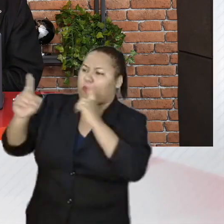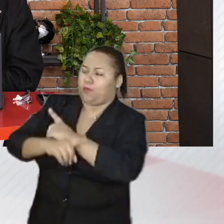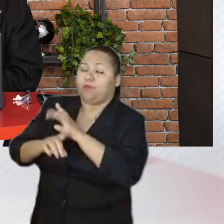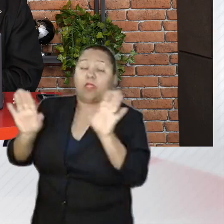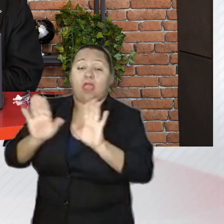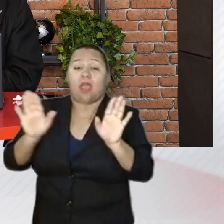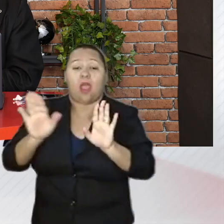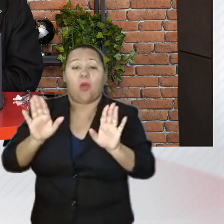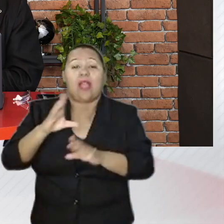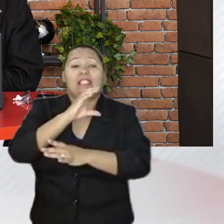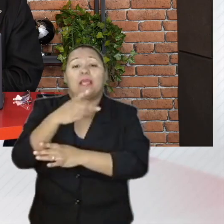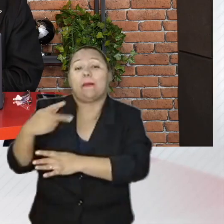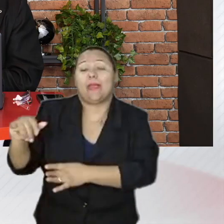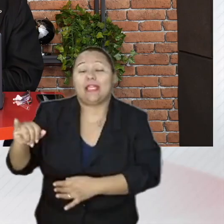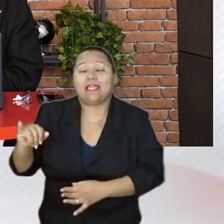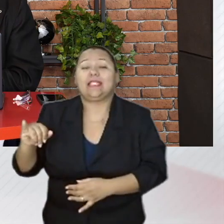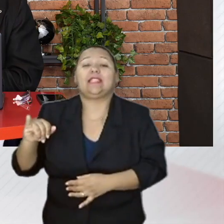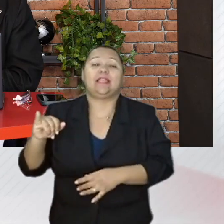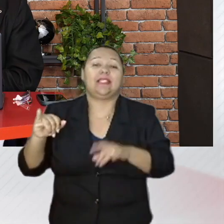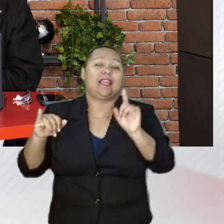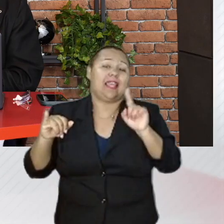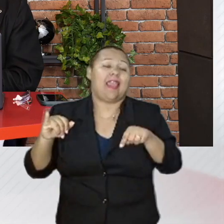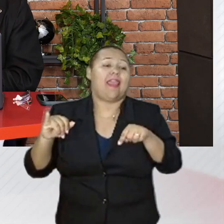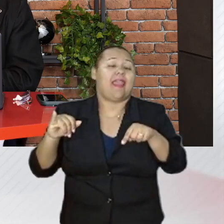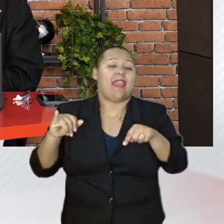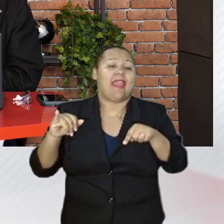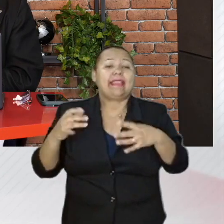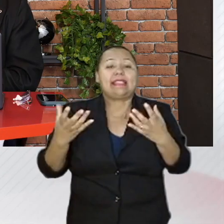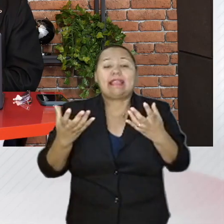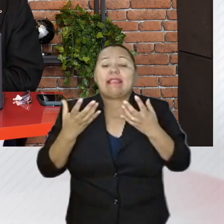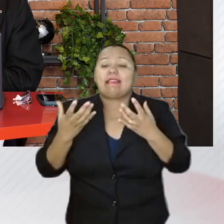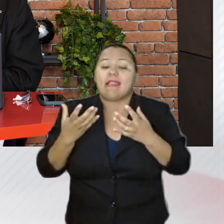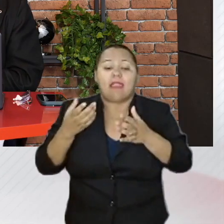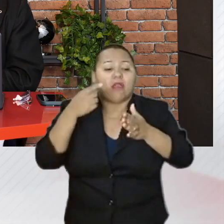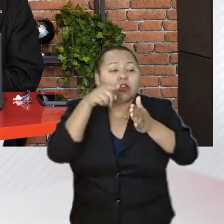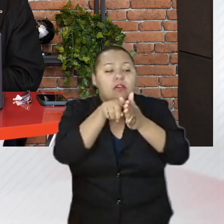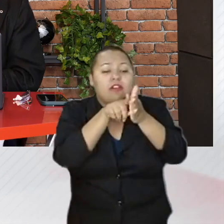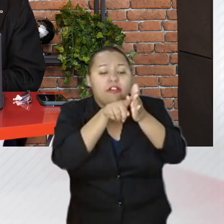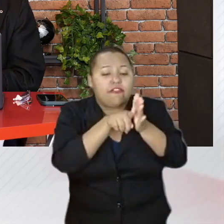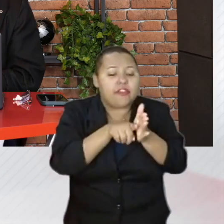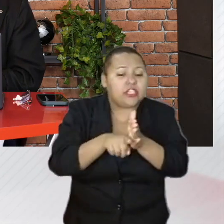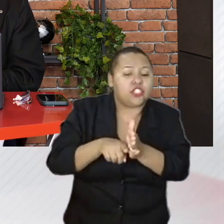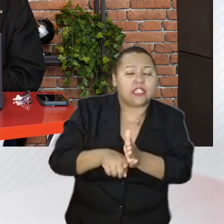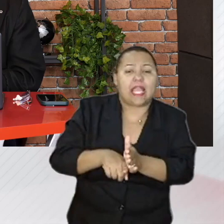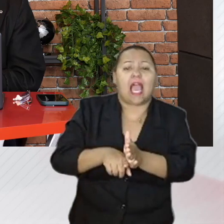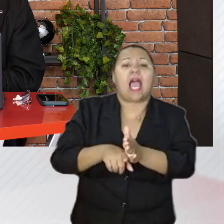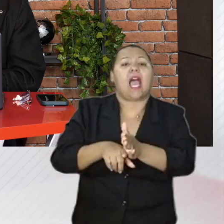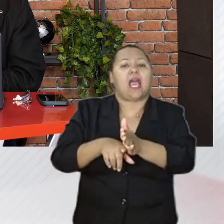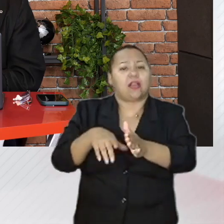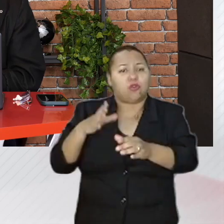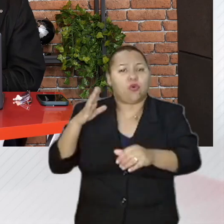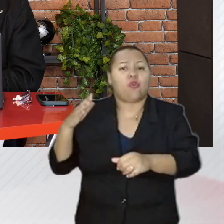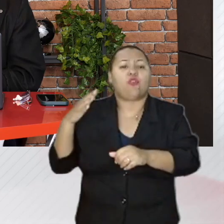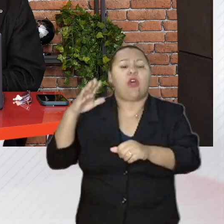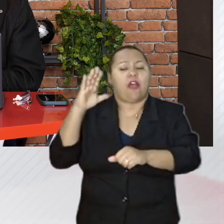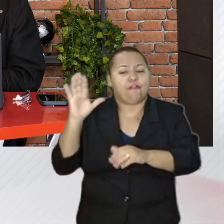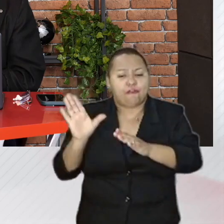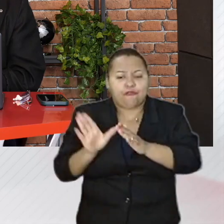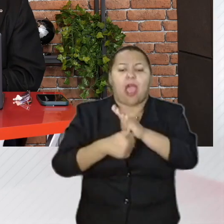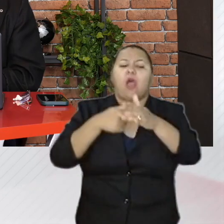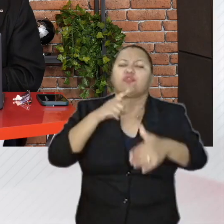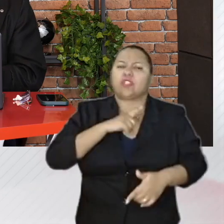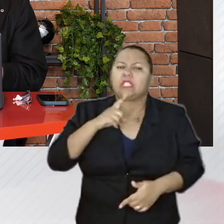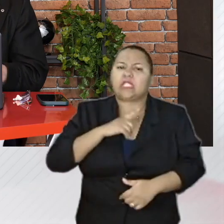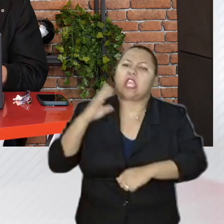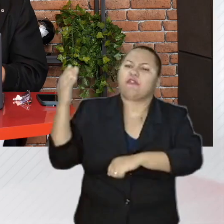CPI que procura apurar essa fraude no futebol brasileiro, que